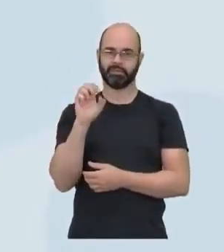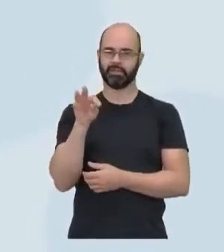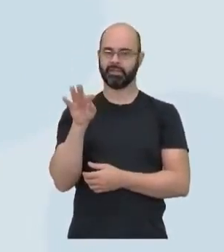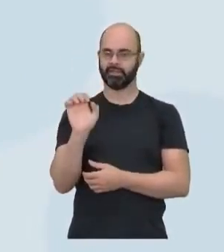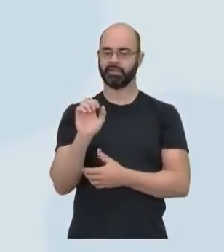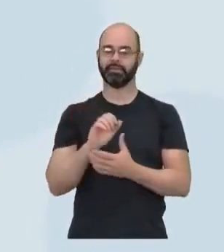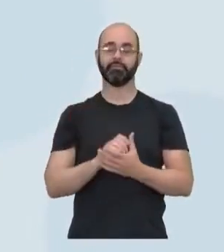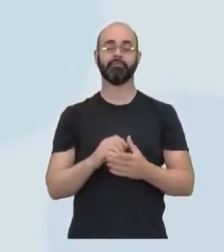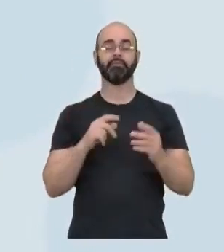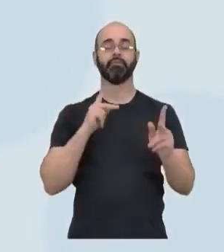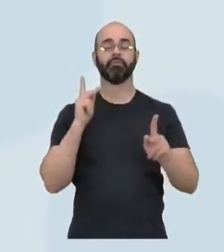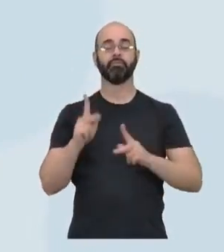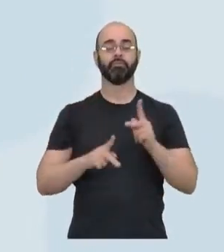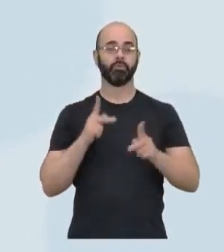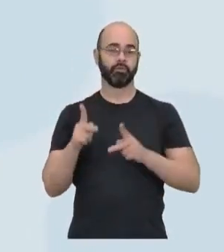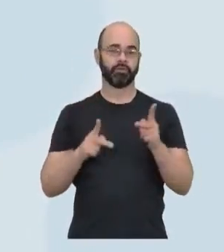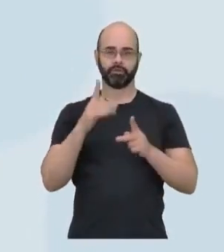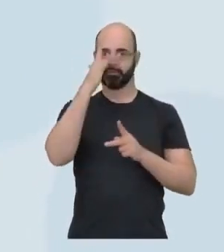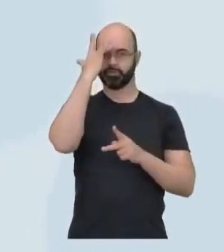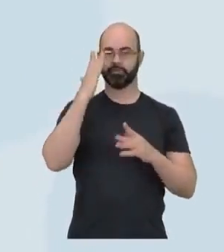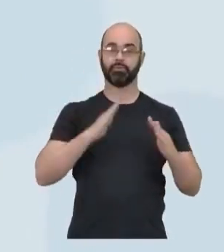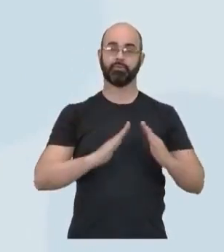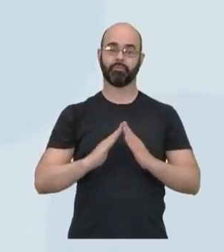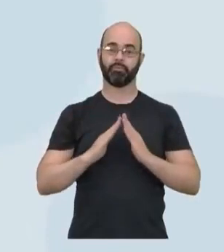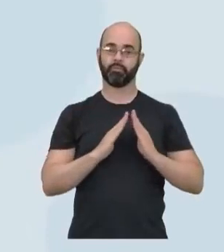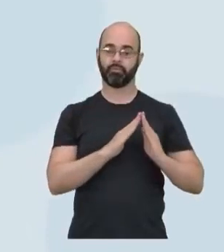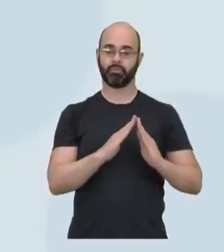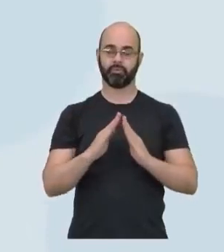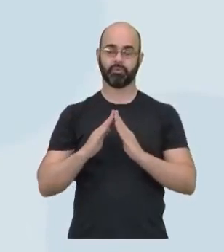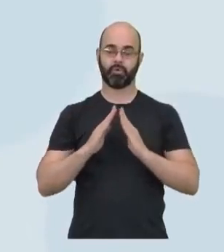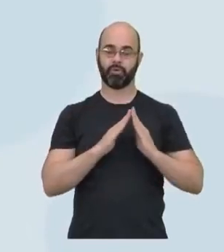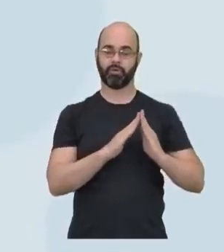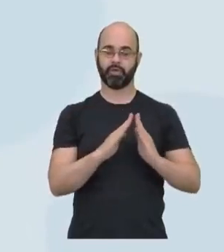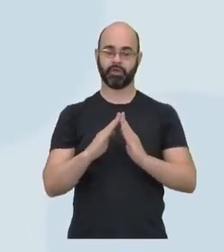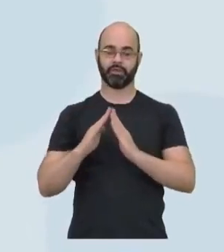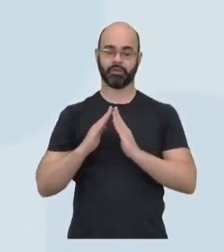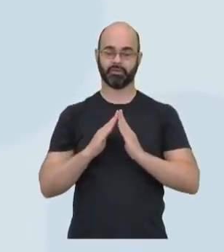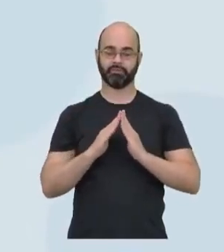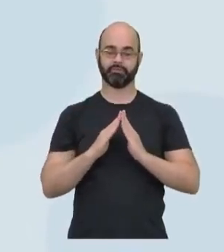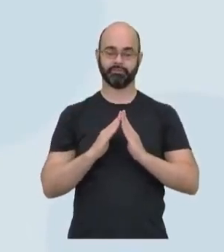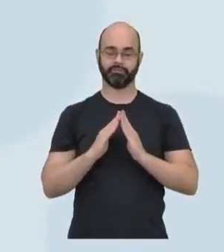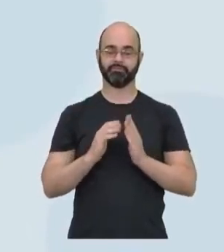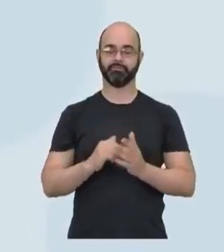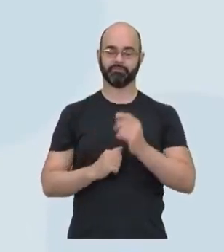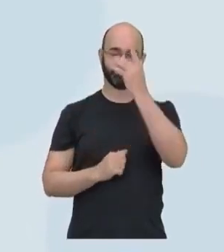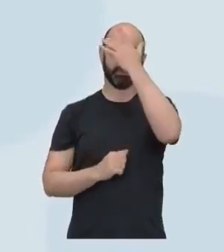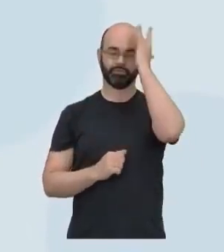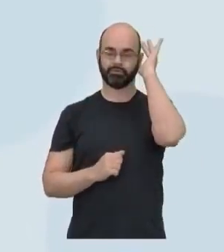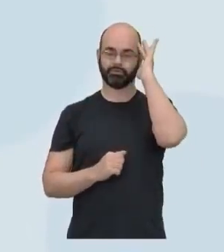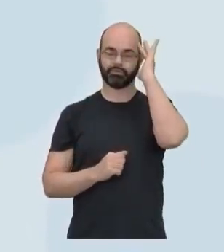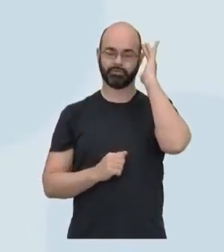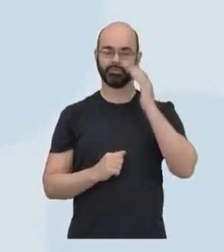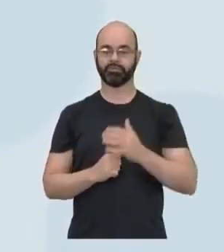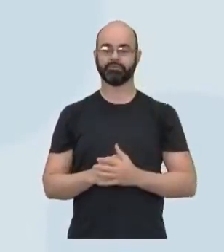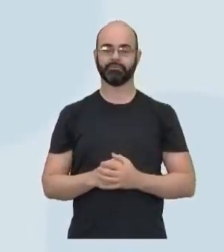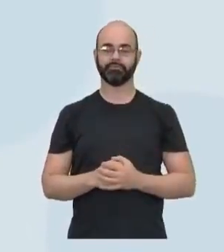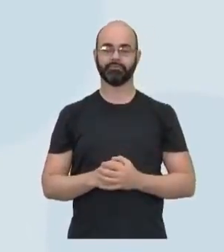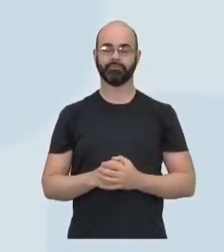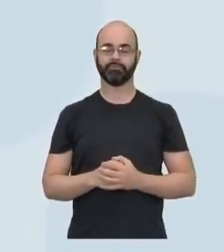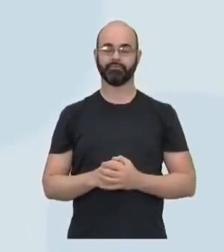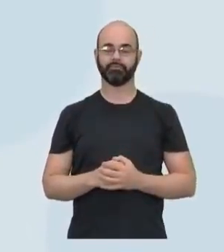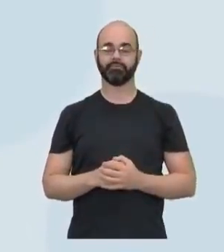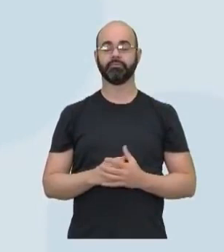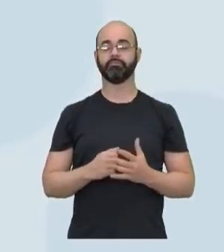que moram neste território, né, que compõem a nação, é o povo, as pessoas. Nós precisamos que